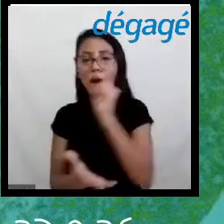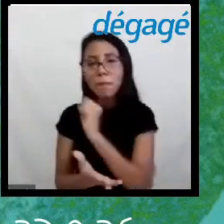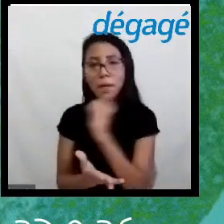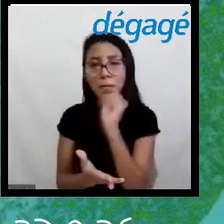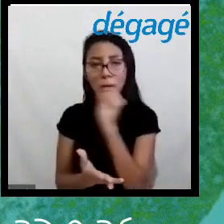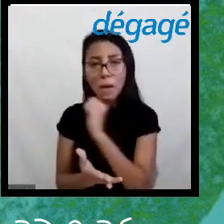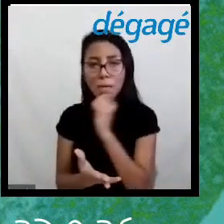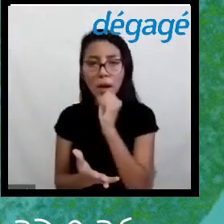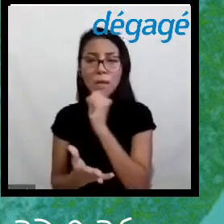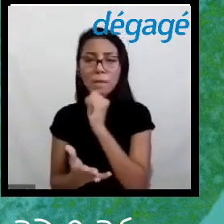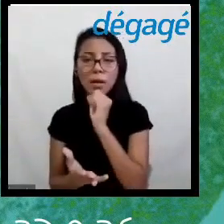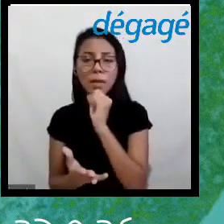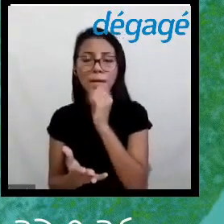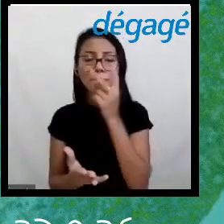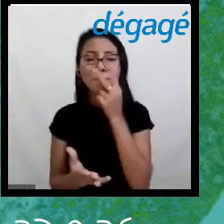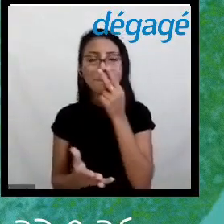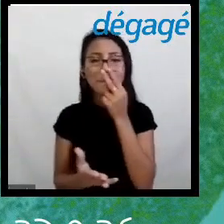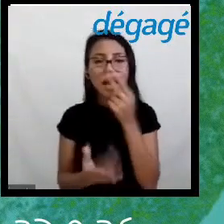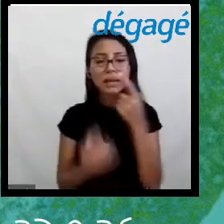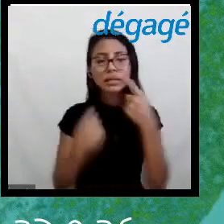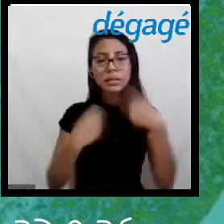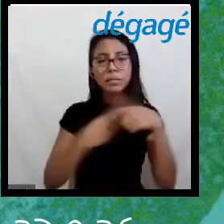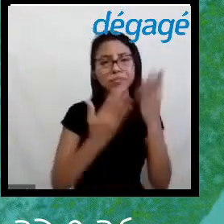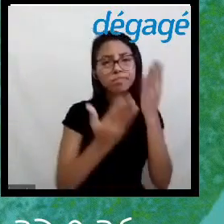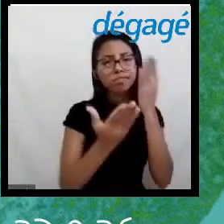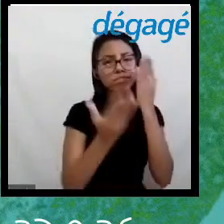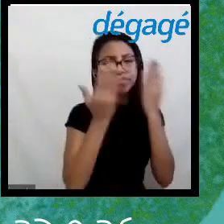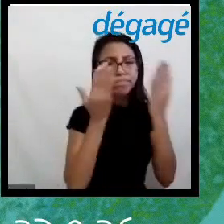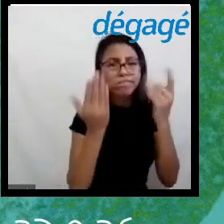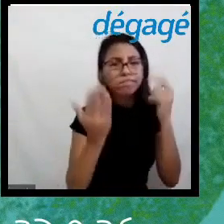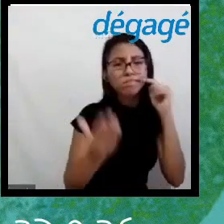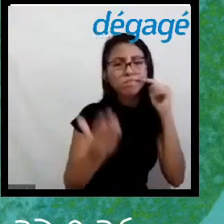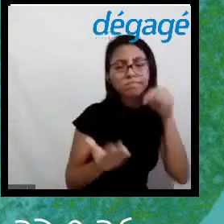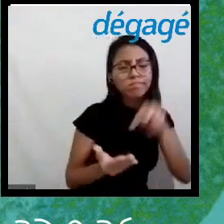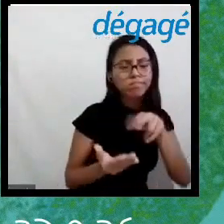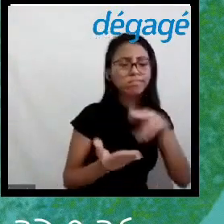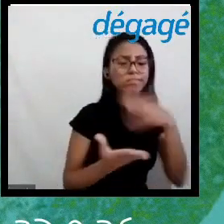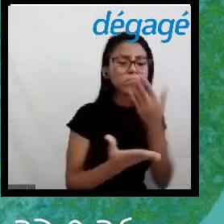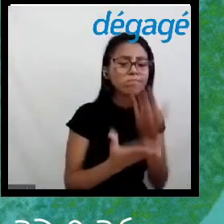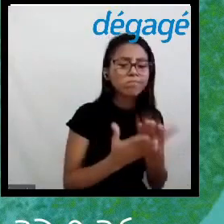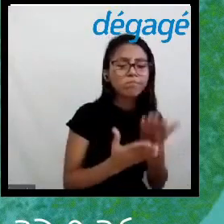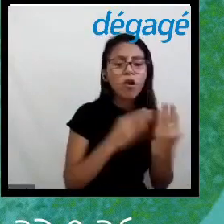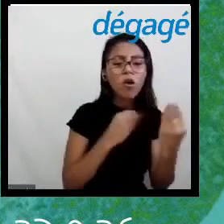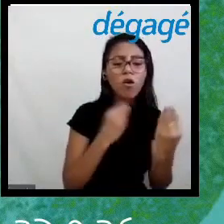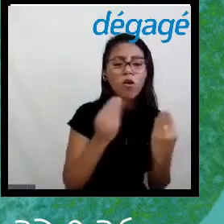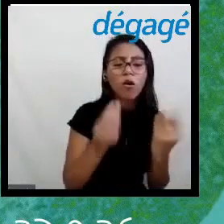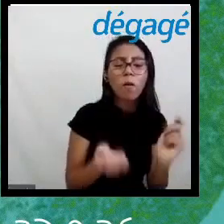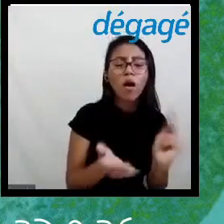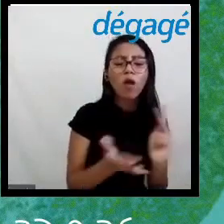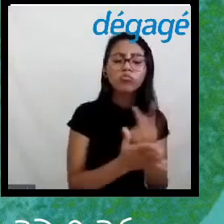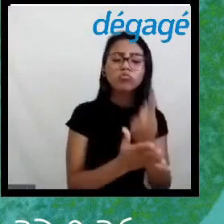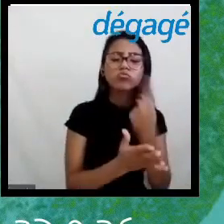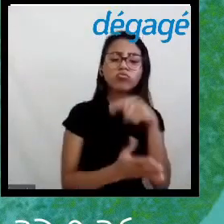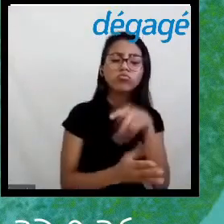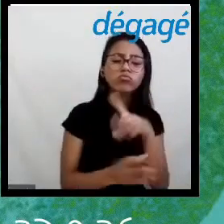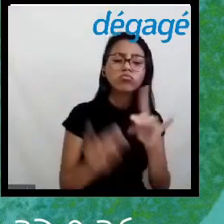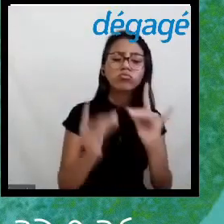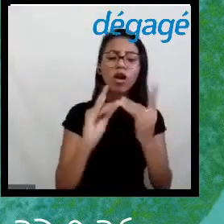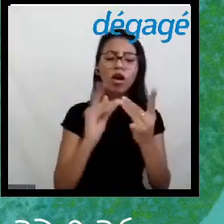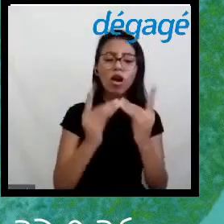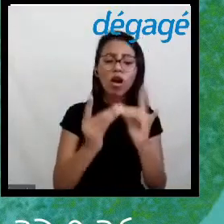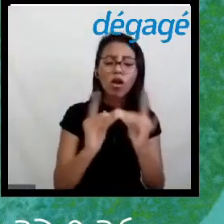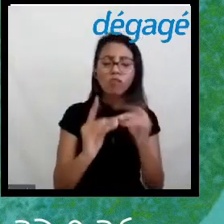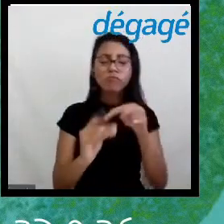psicanalítica. Tinha gente que utilizava o ABA, por exemplo. Eu já não achava muito mecânico aquela coisa do